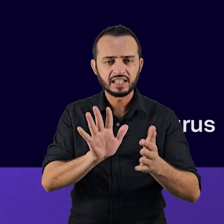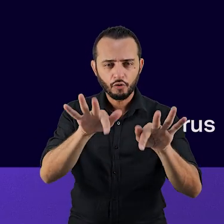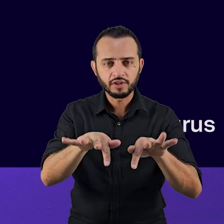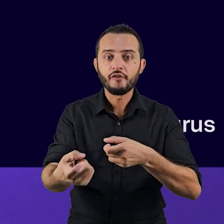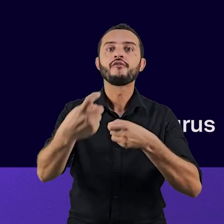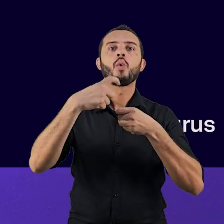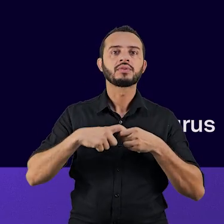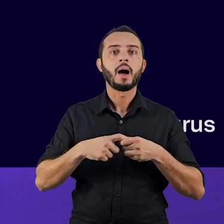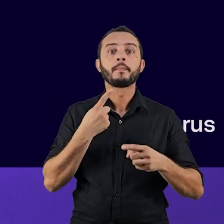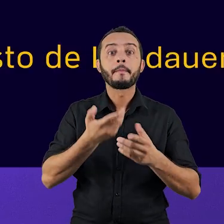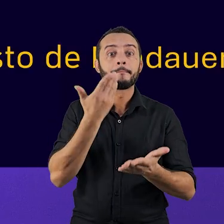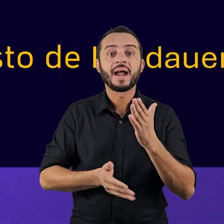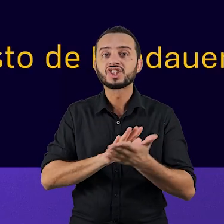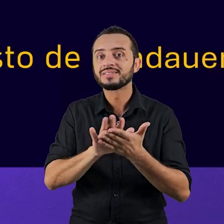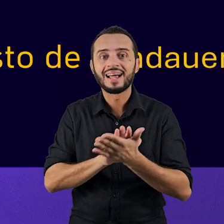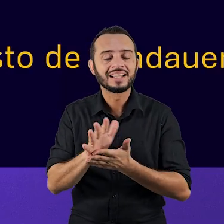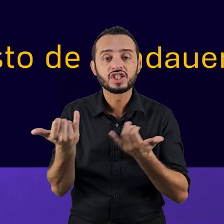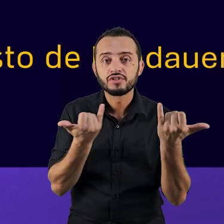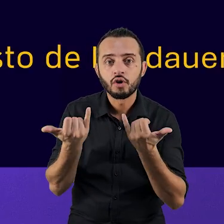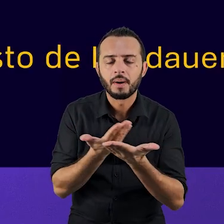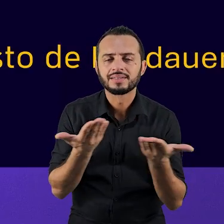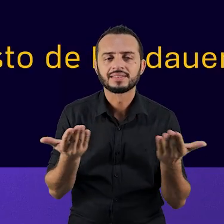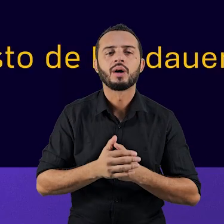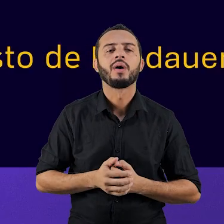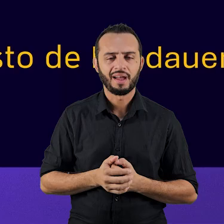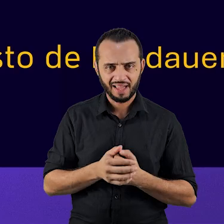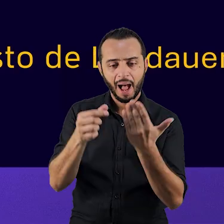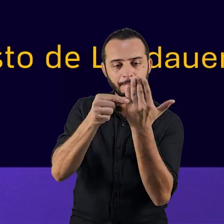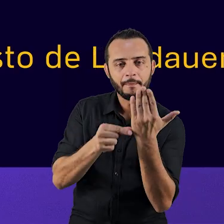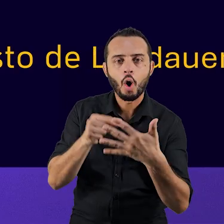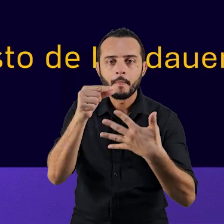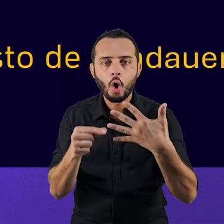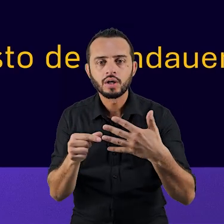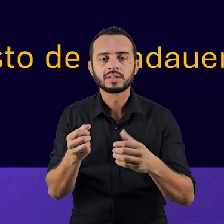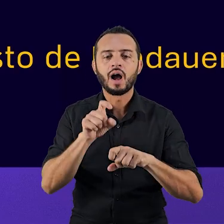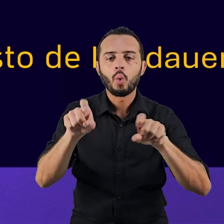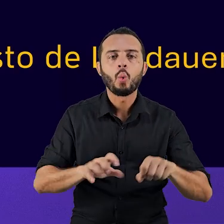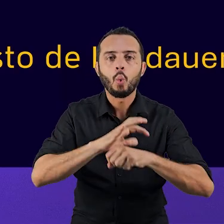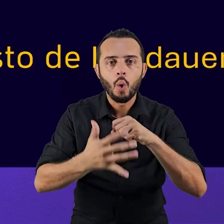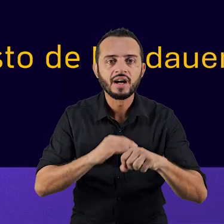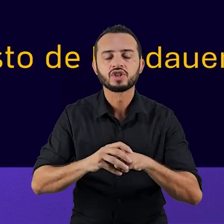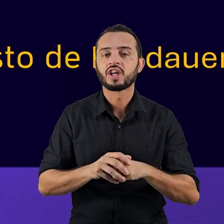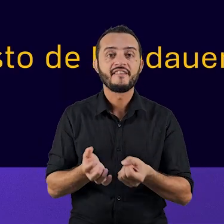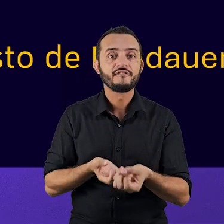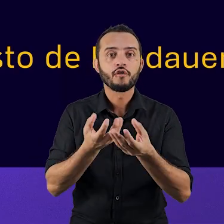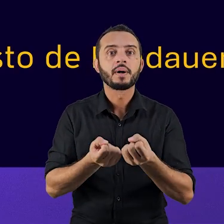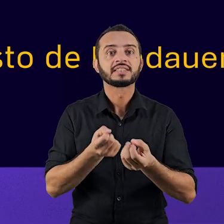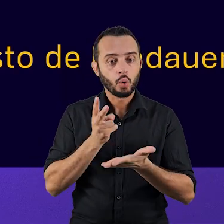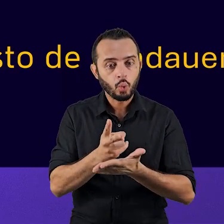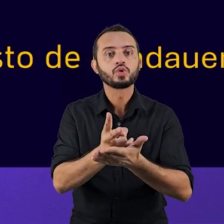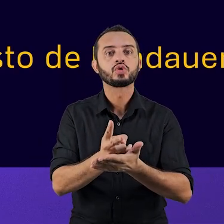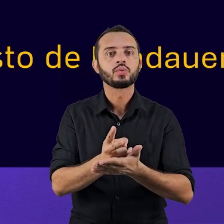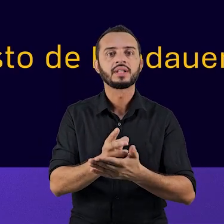Porque nada foi perdido. Ou seja, as portas quânticas não destroem informação. Se não destrói informação, não aumenta a entropia. E